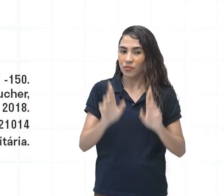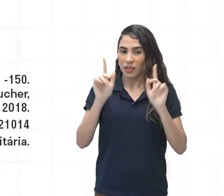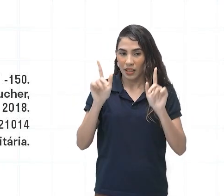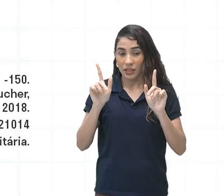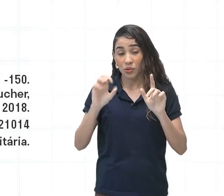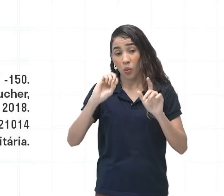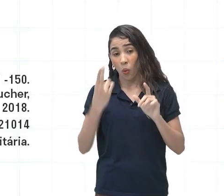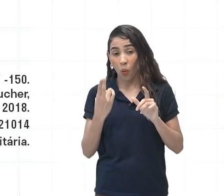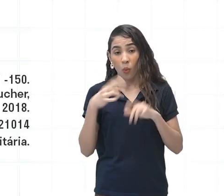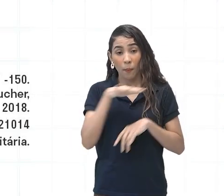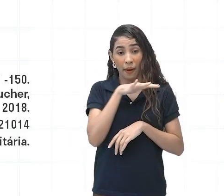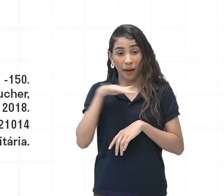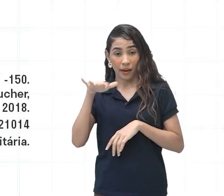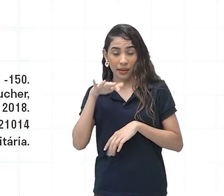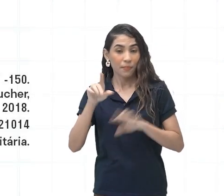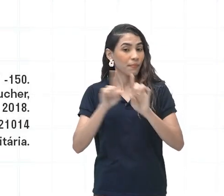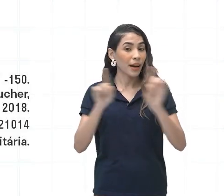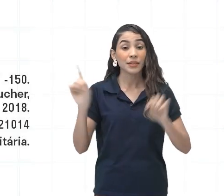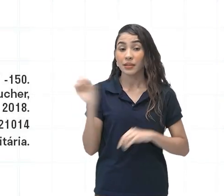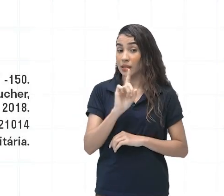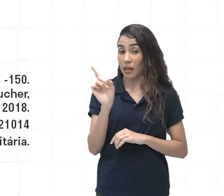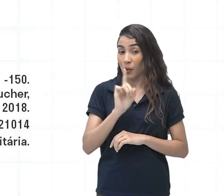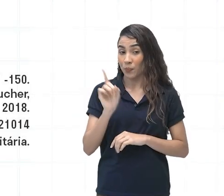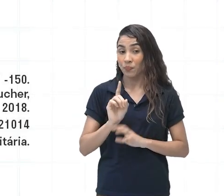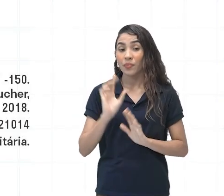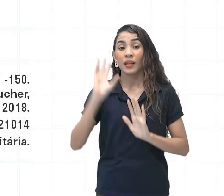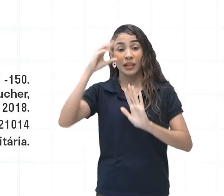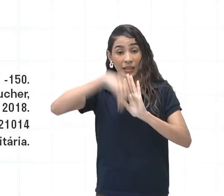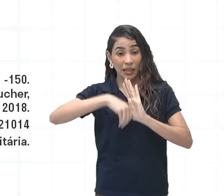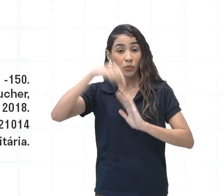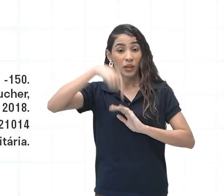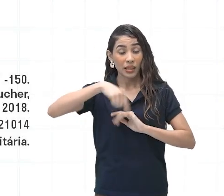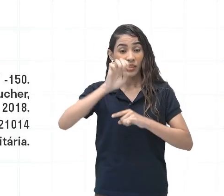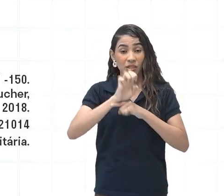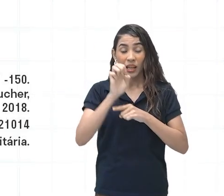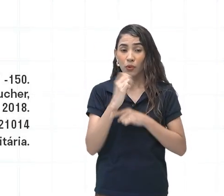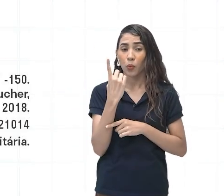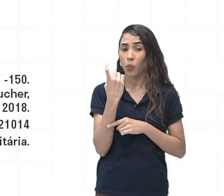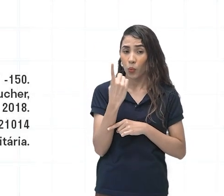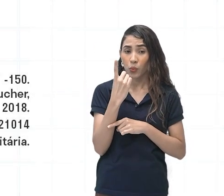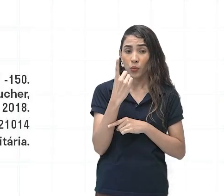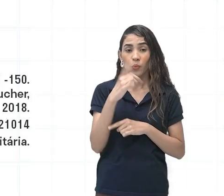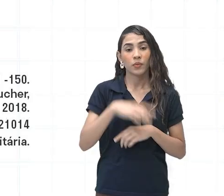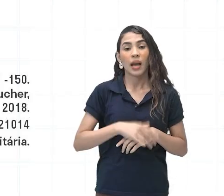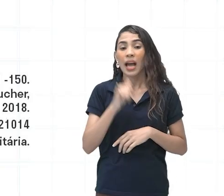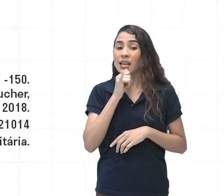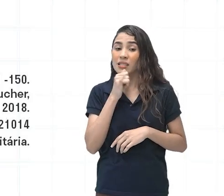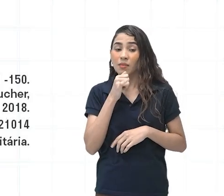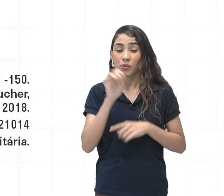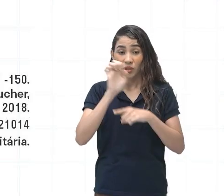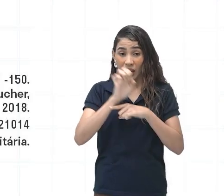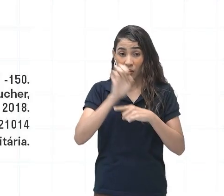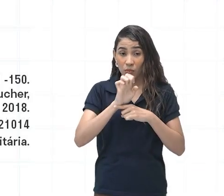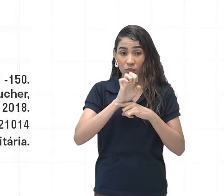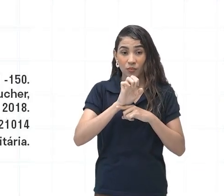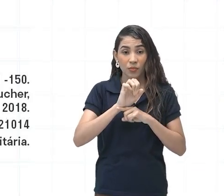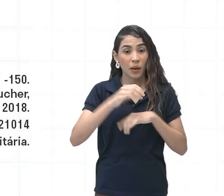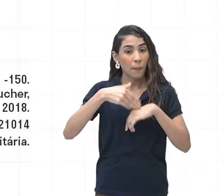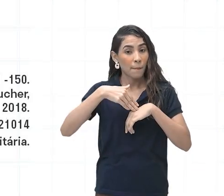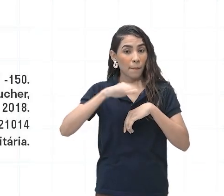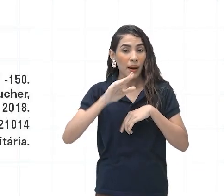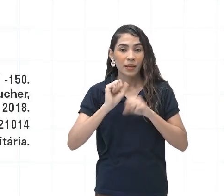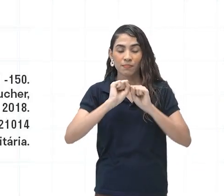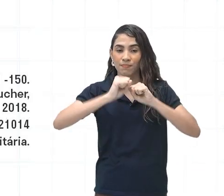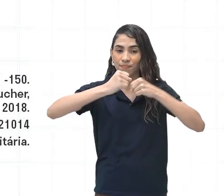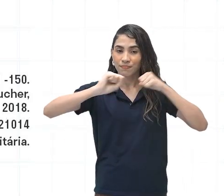região para outra, mas não. Dentro do nosso estado, dentro de um único estado, e no caso do nosso, que é um estado